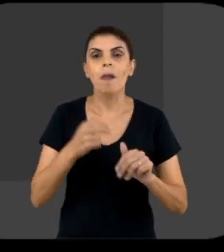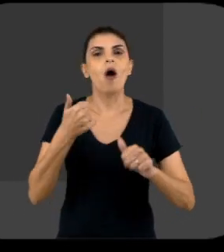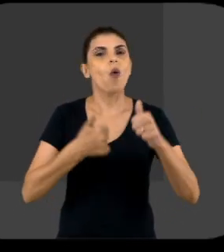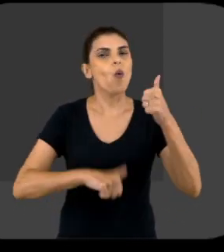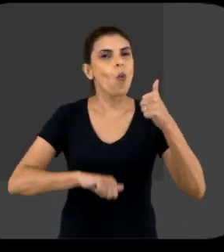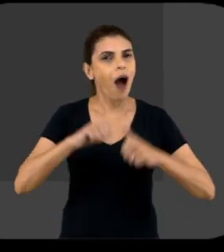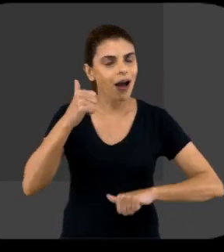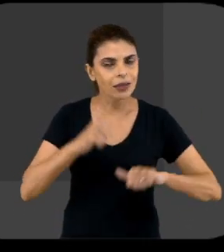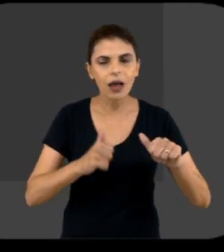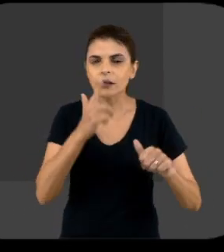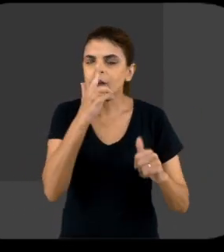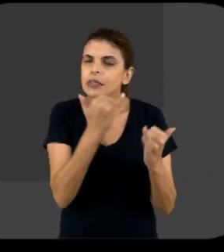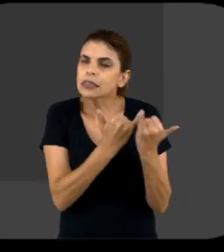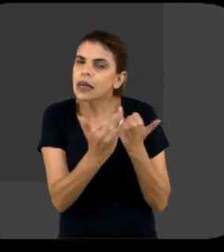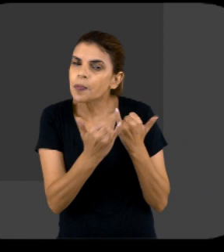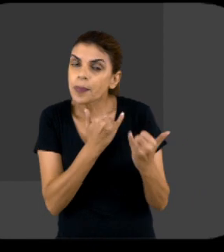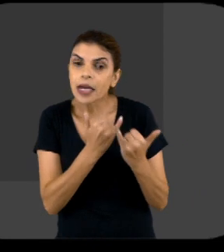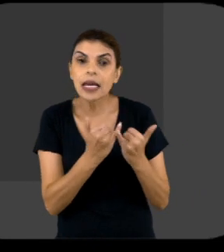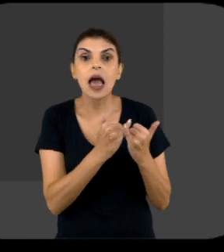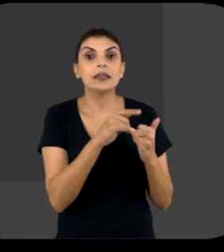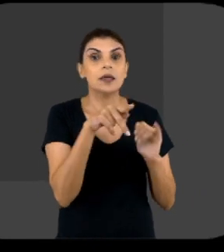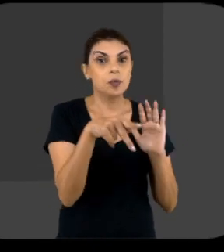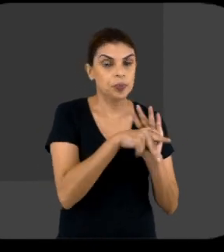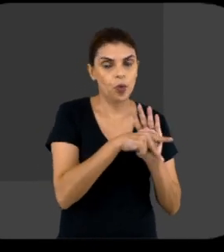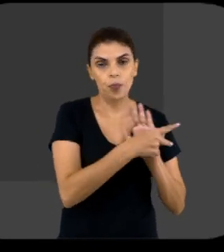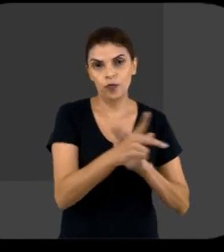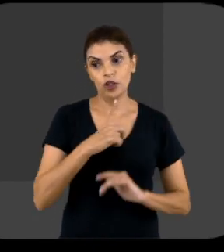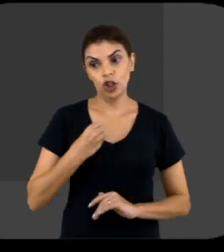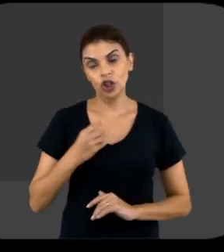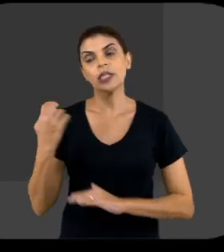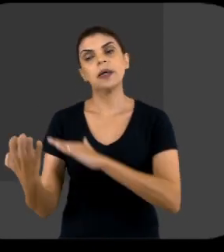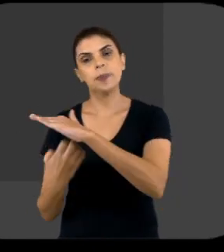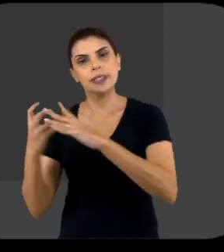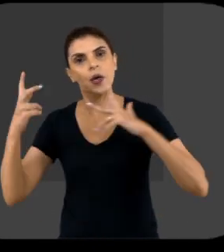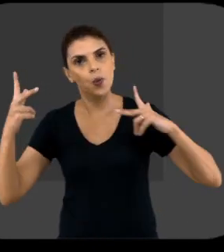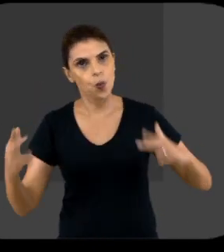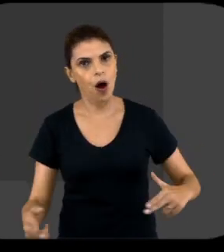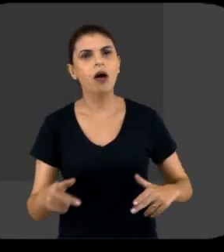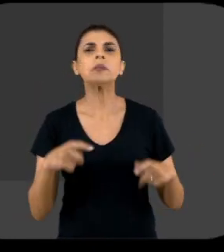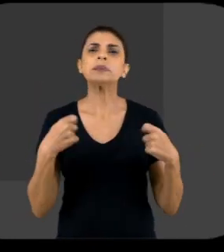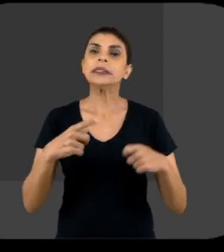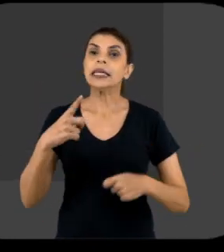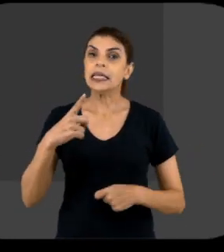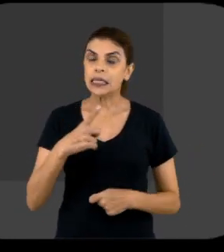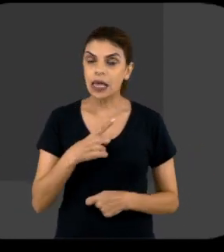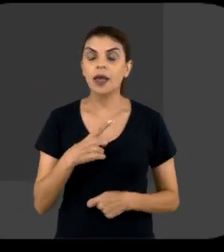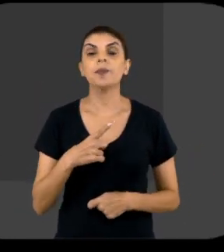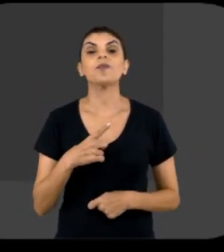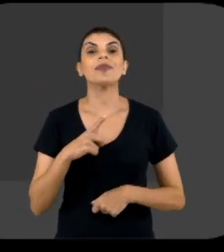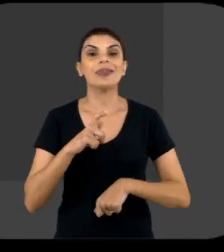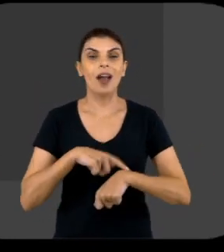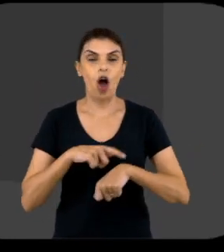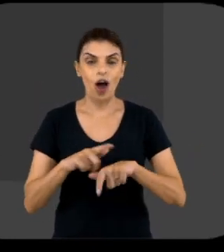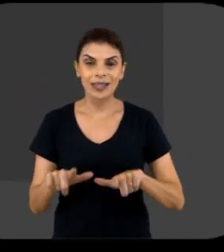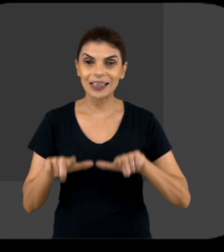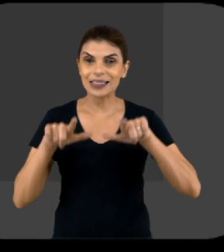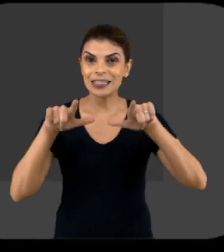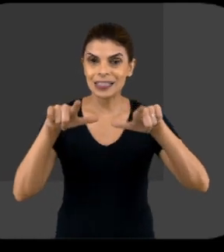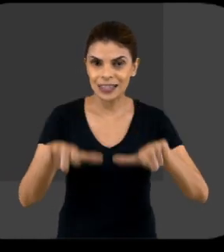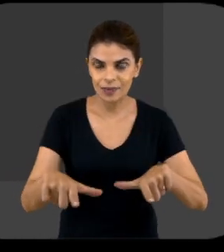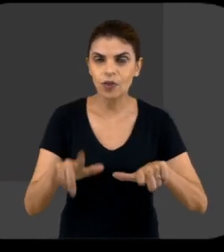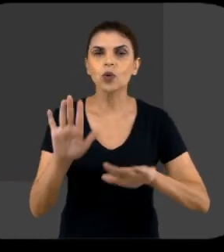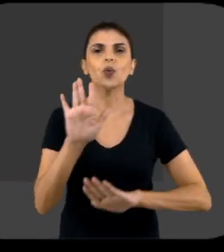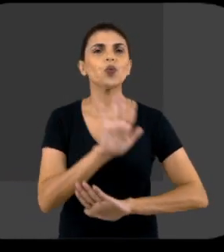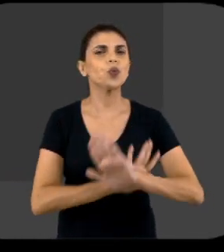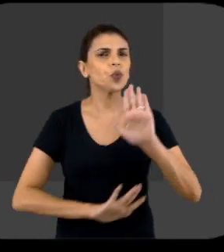qualidade minimamente semelhantes à que você tem. Você precisa ter o cuidado na emissão dos